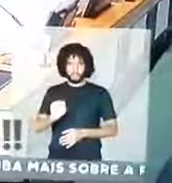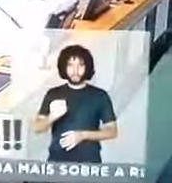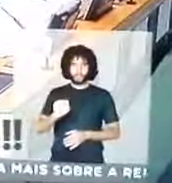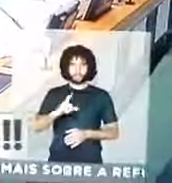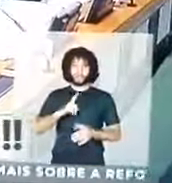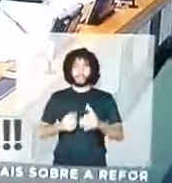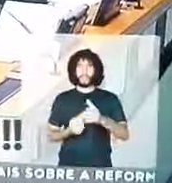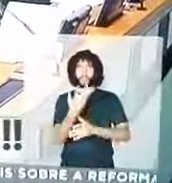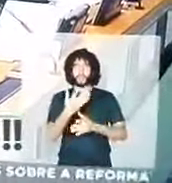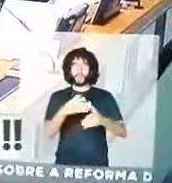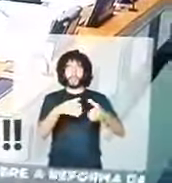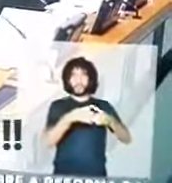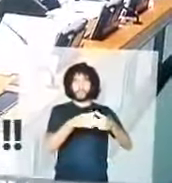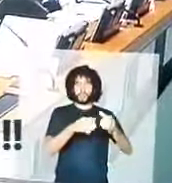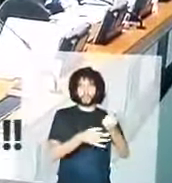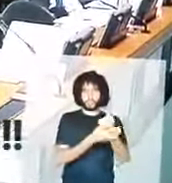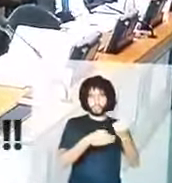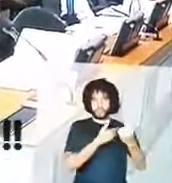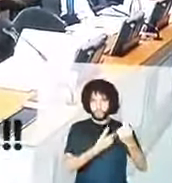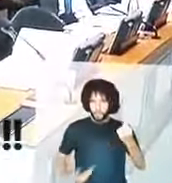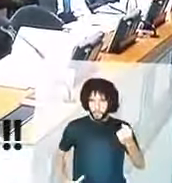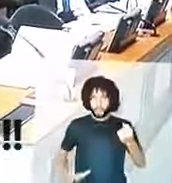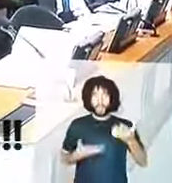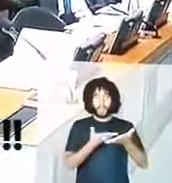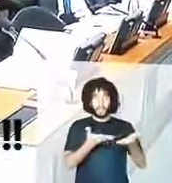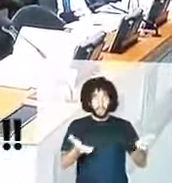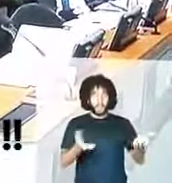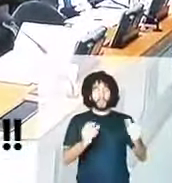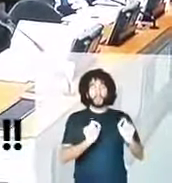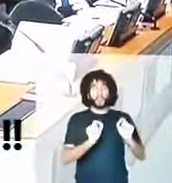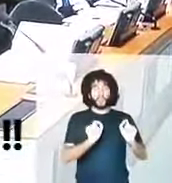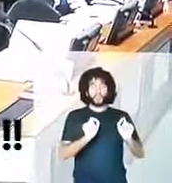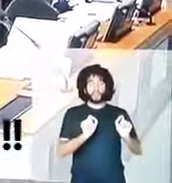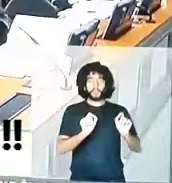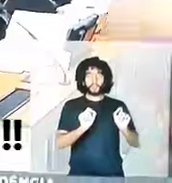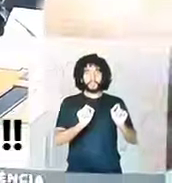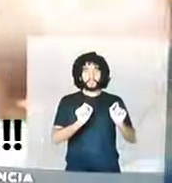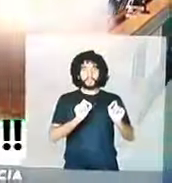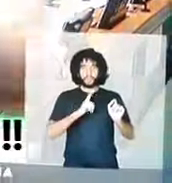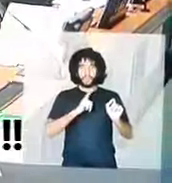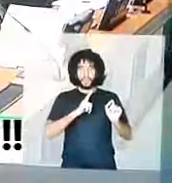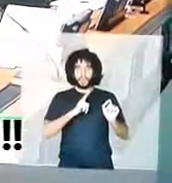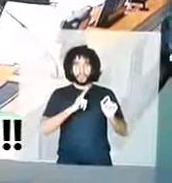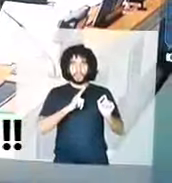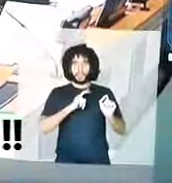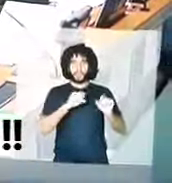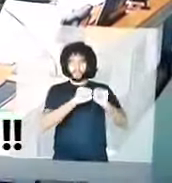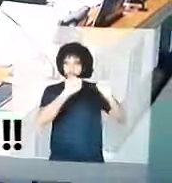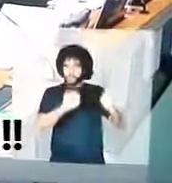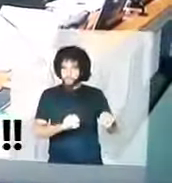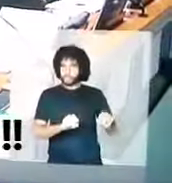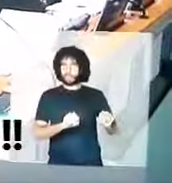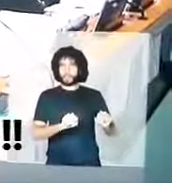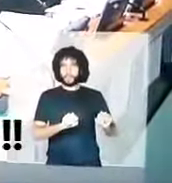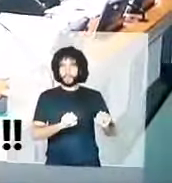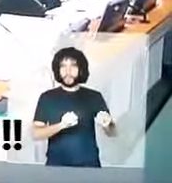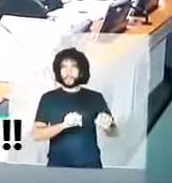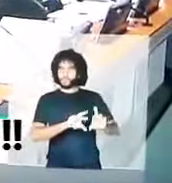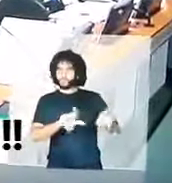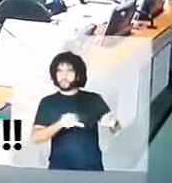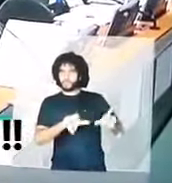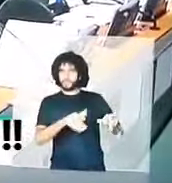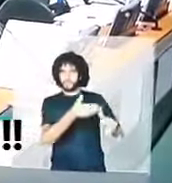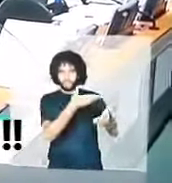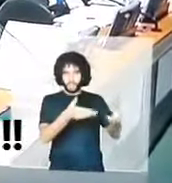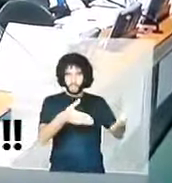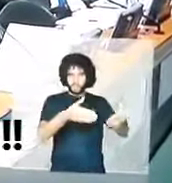de uma carreira de segurança pública e aí nesse caso haveria um sistema previdenciário também diferenciado para essas categorias